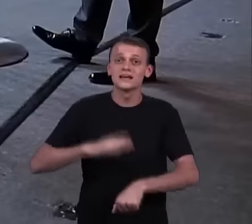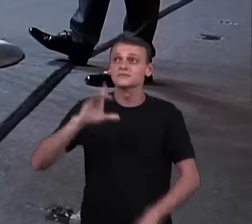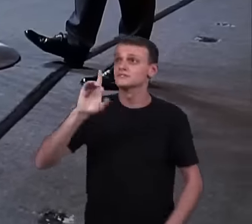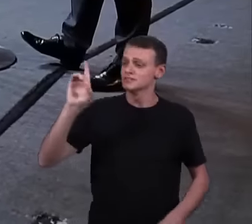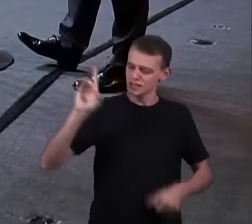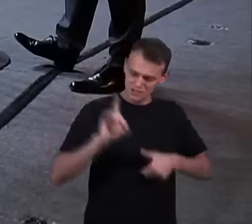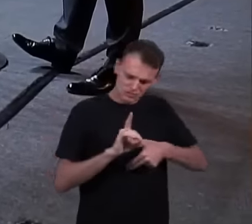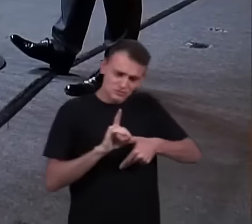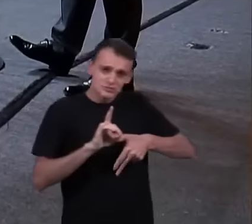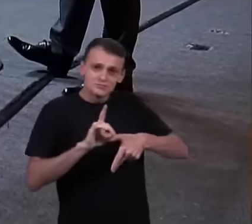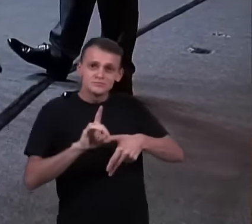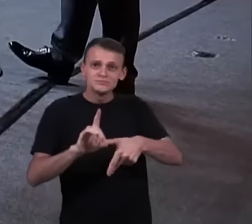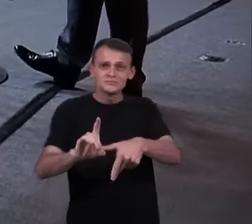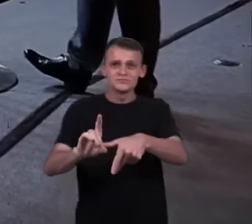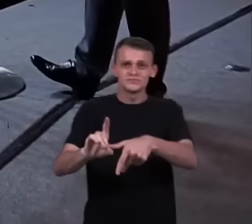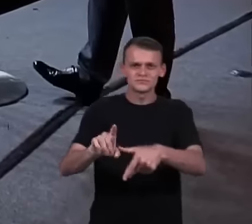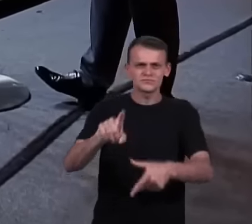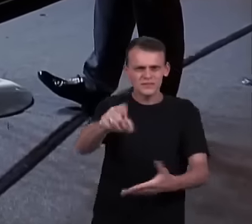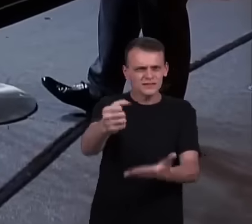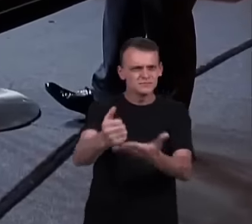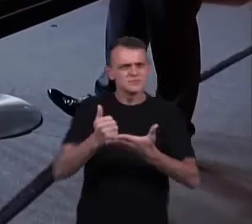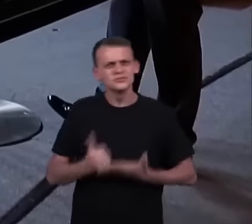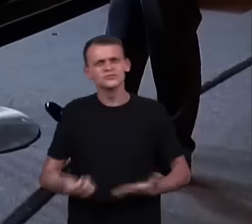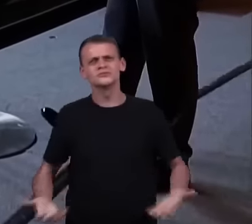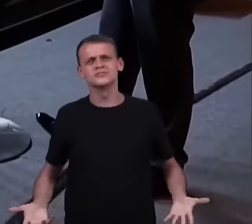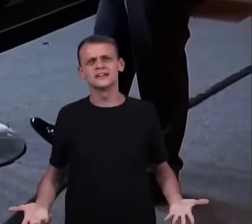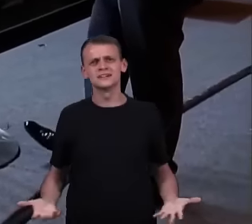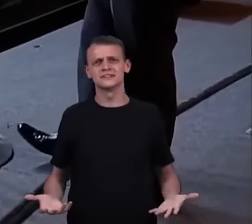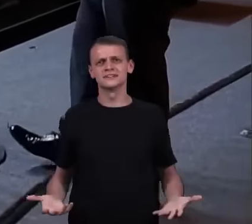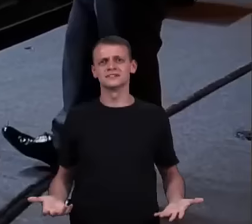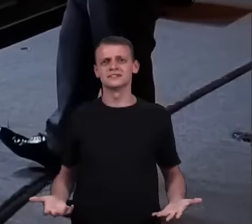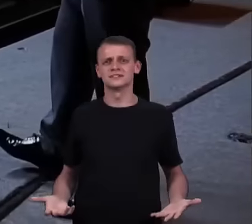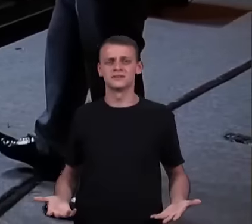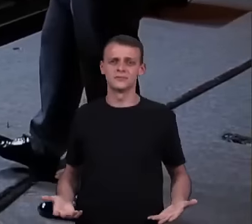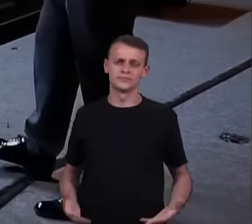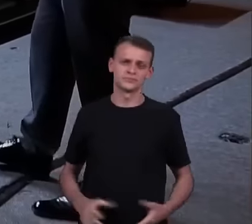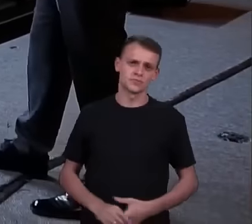temporada. Me ajuda aí!